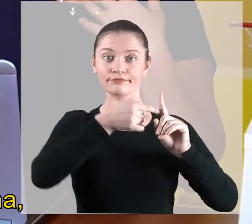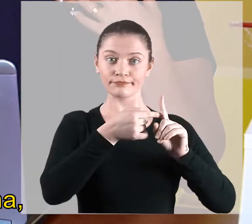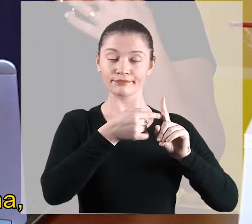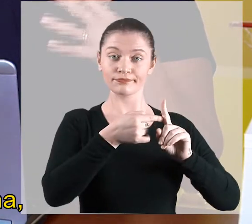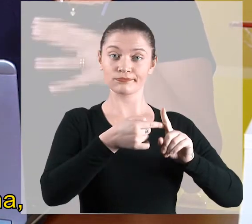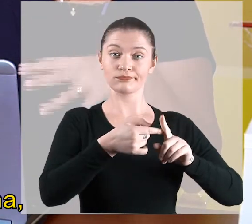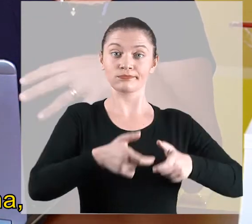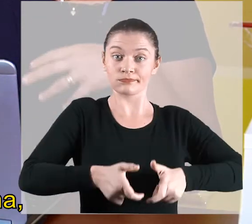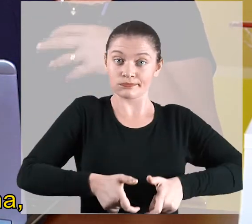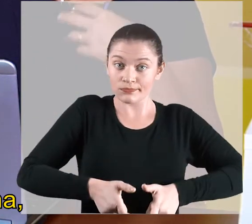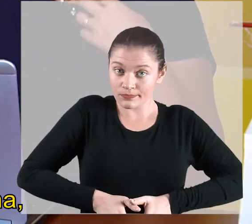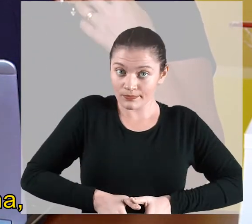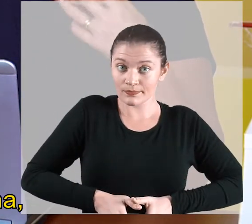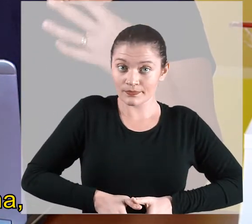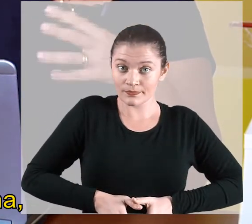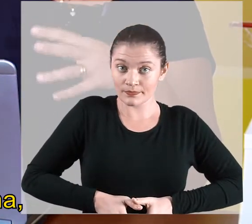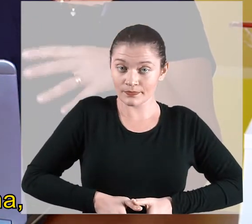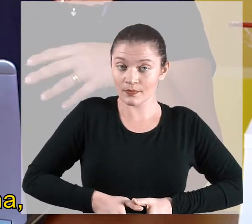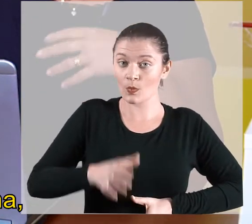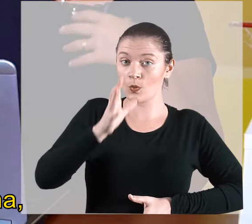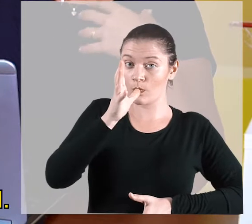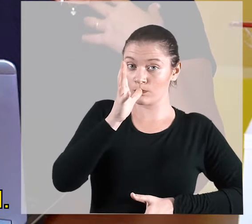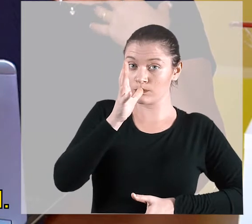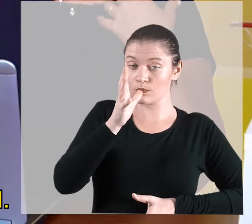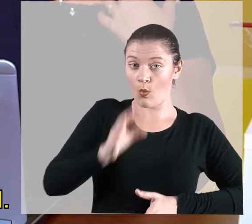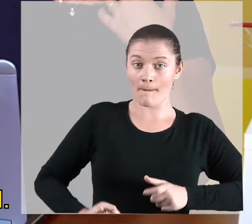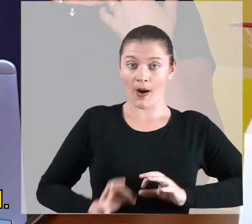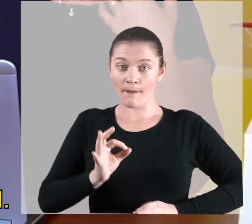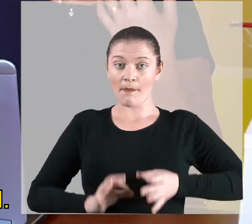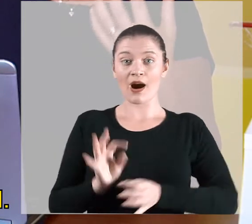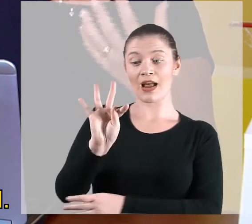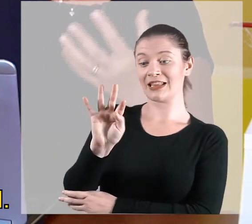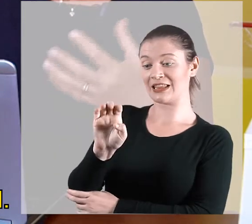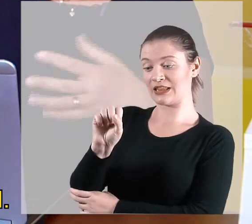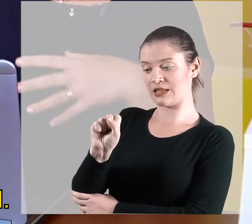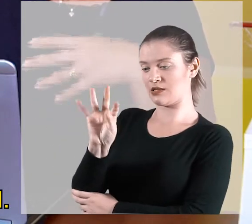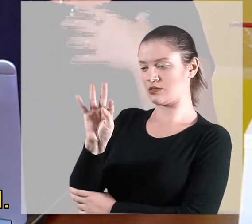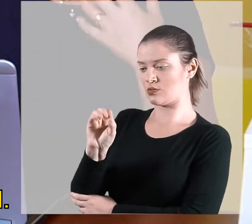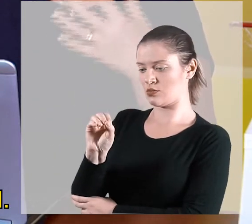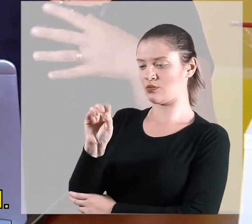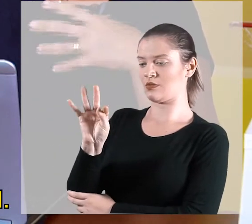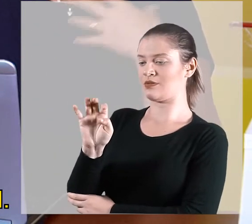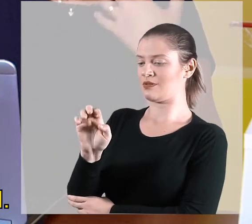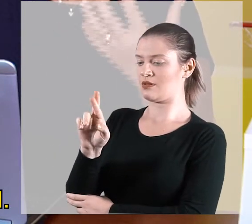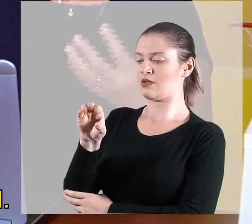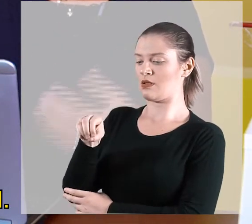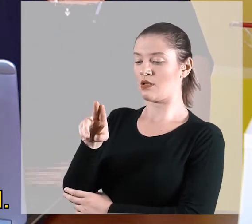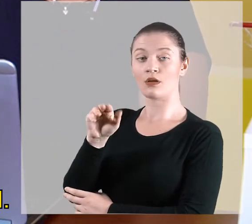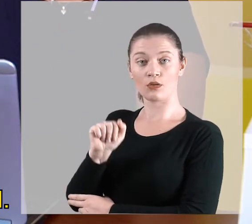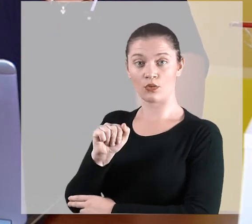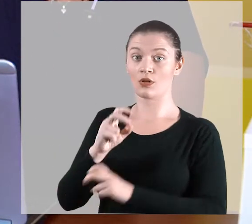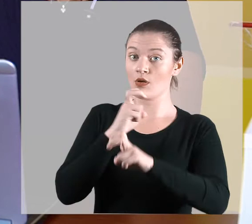vai fazendo com que os testículos produzam testosterona, isso vai reestruturando a parte óssea, muscular,